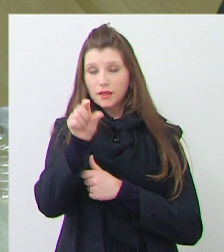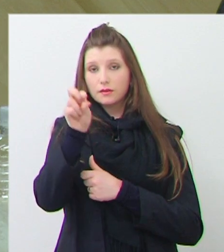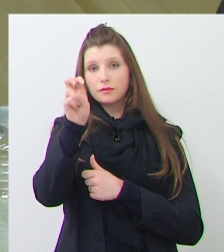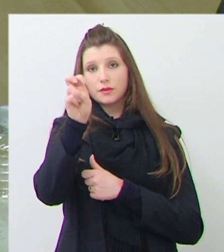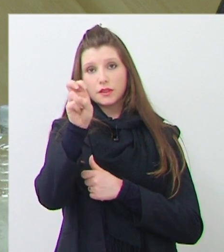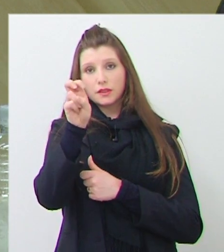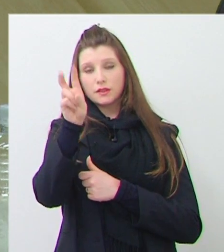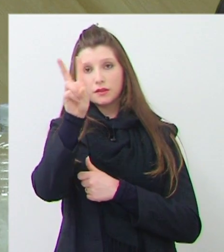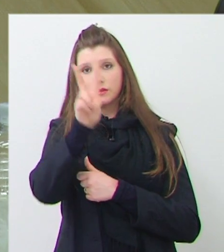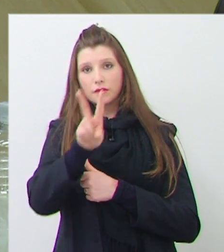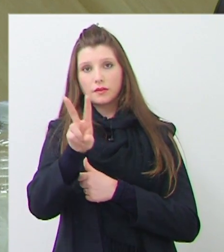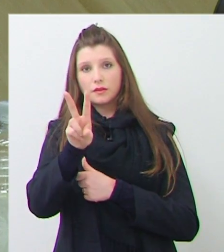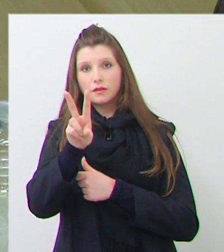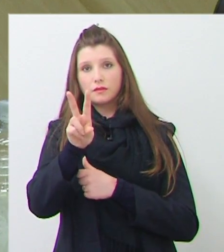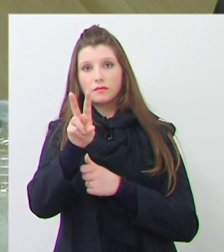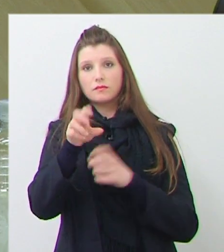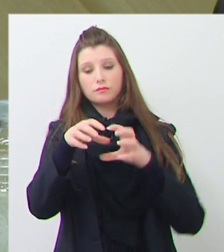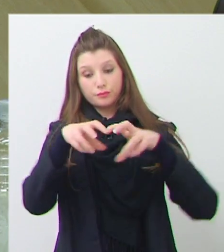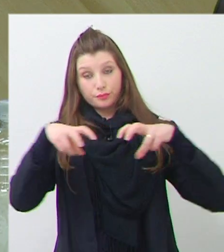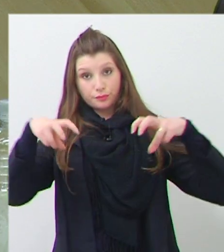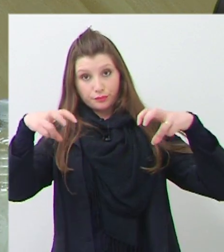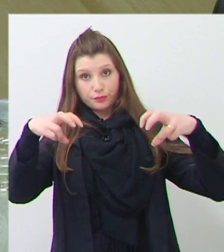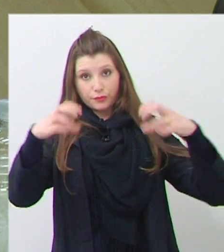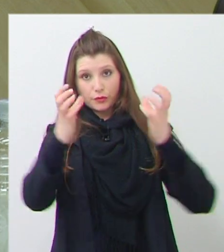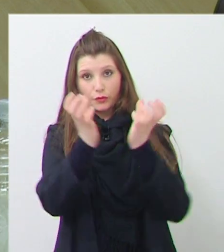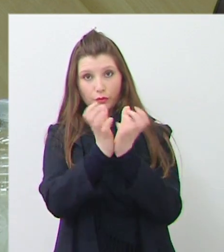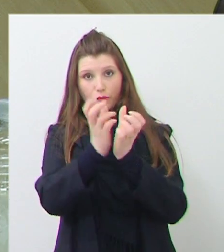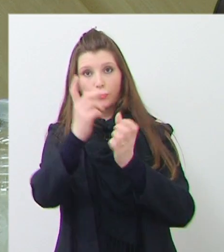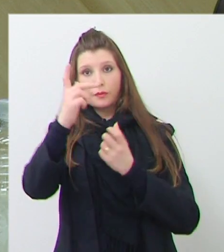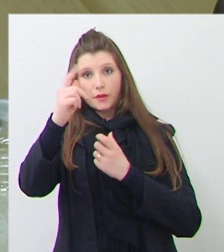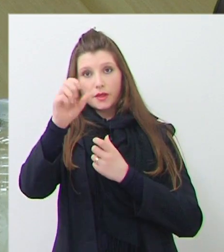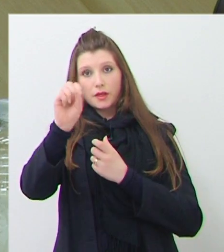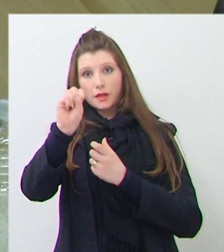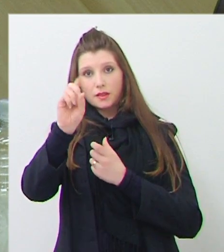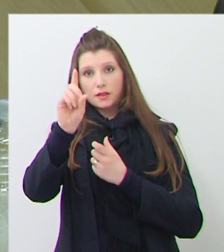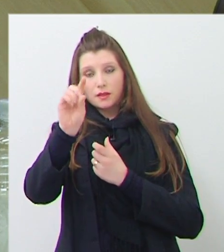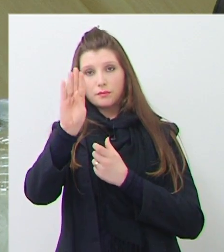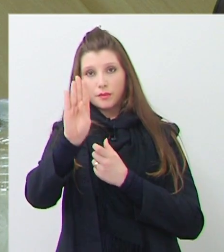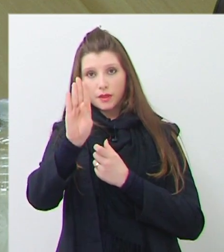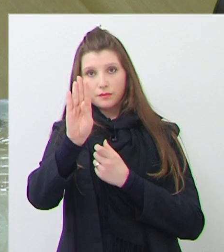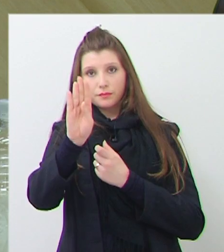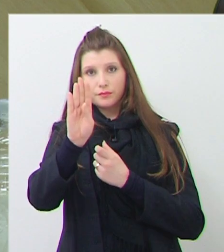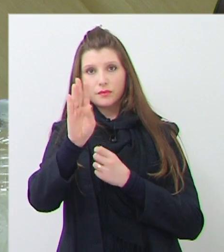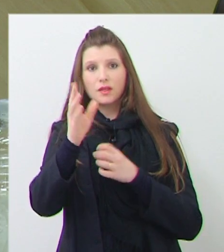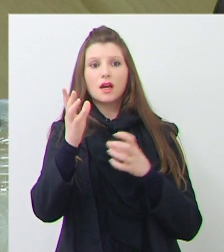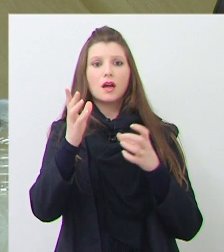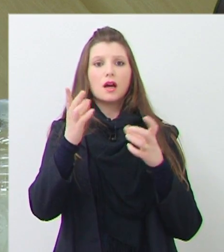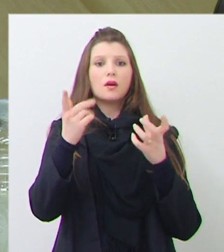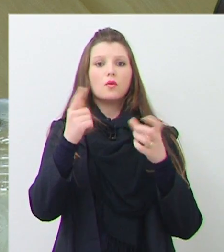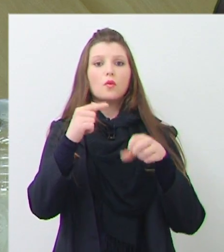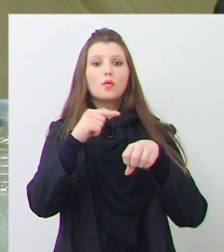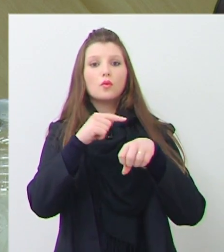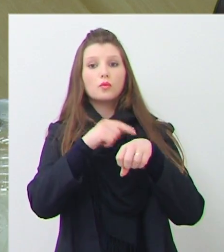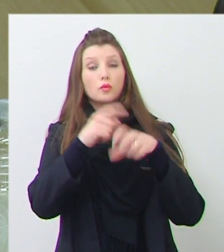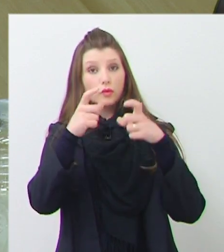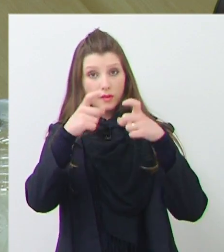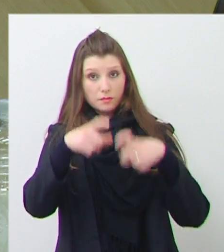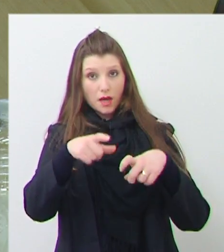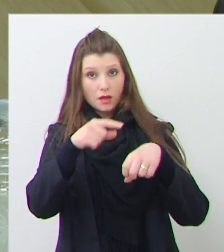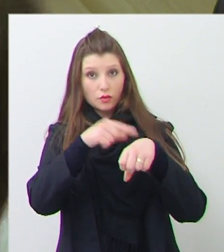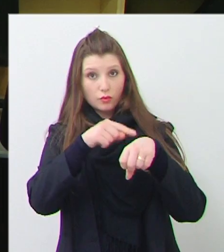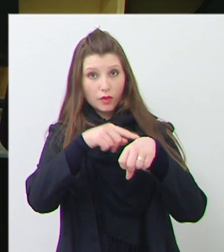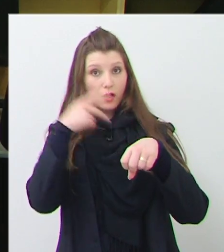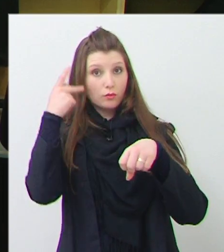161/2015, autoria, bancada do PSDB. Assunto, utilização do espaço reservado ao horário político do